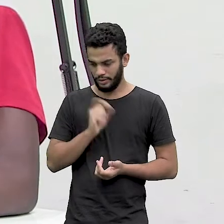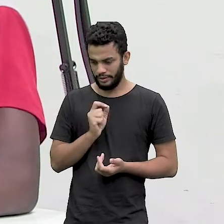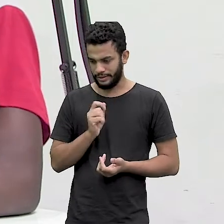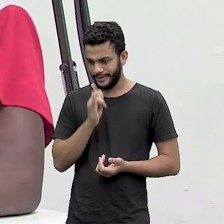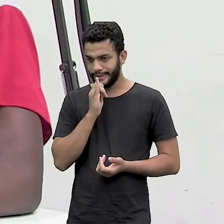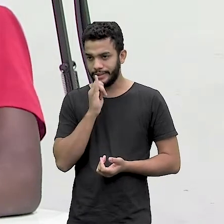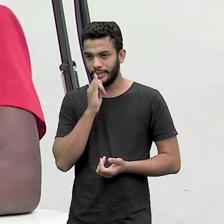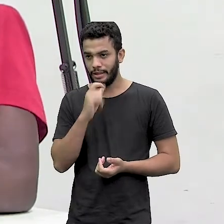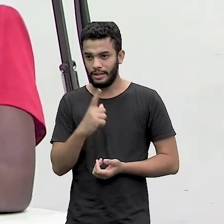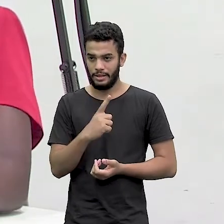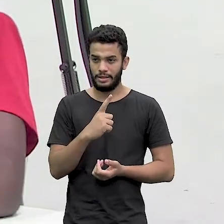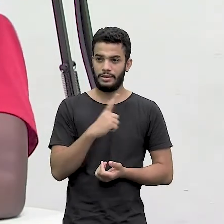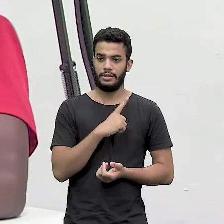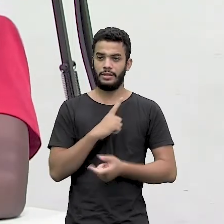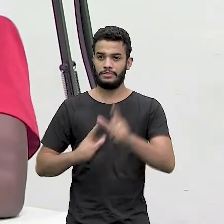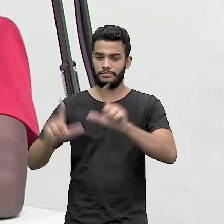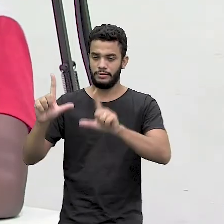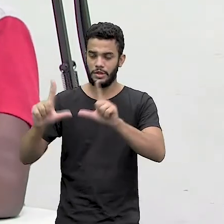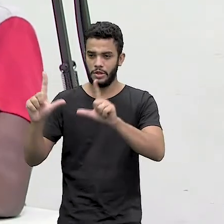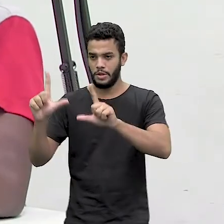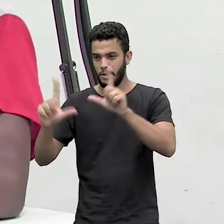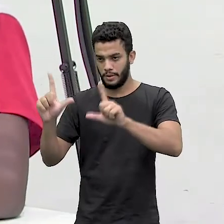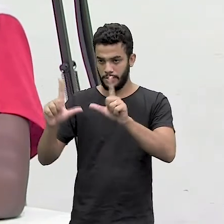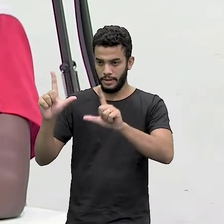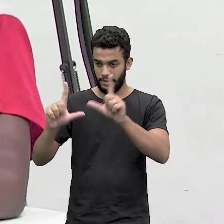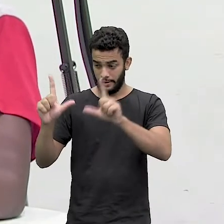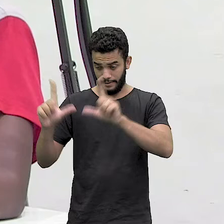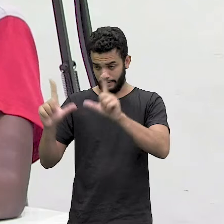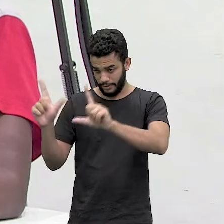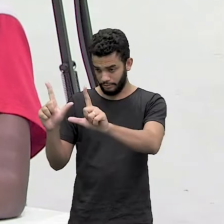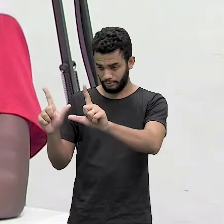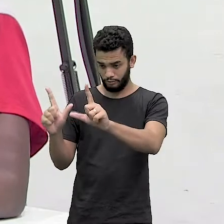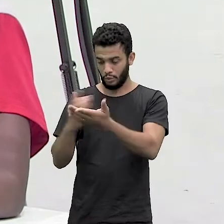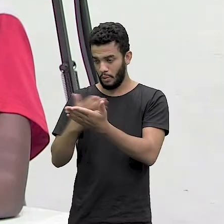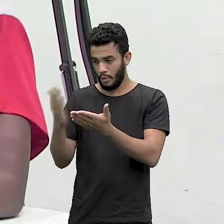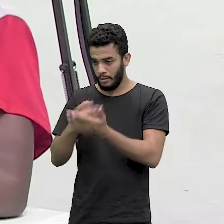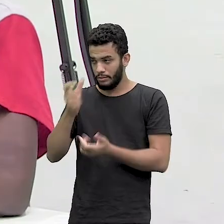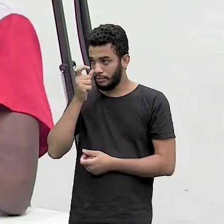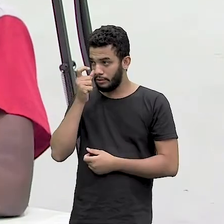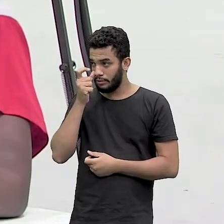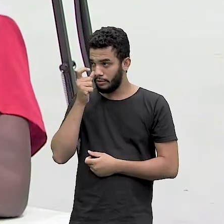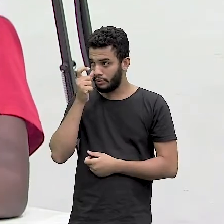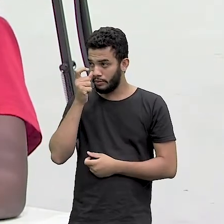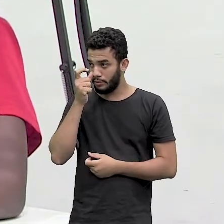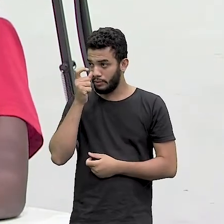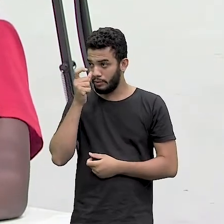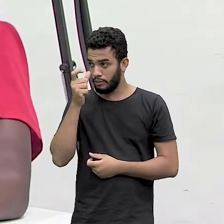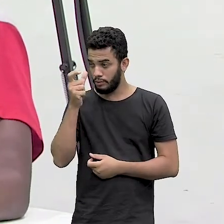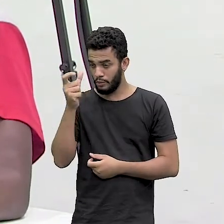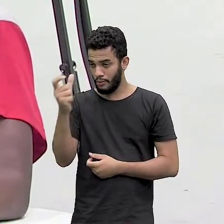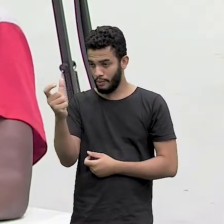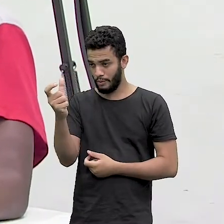computador. Minha mãe estimula o horário certo para cada um mexer e de acordo